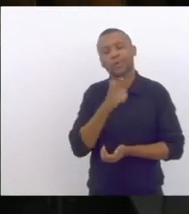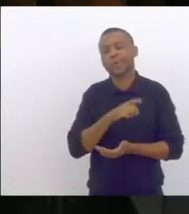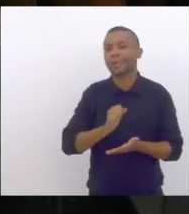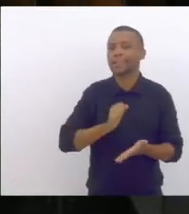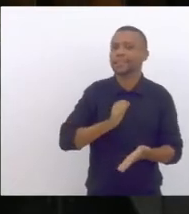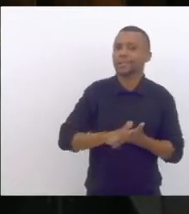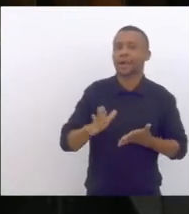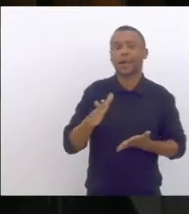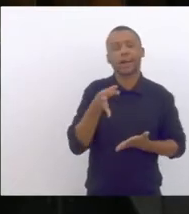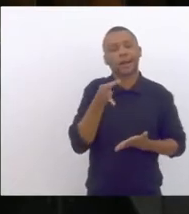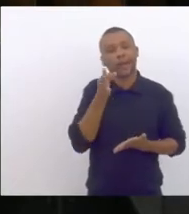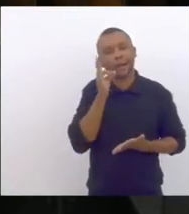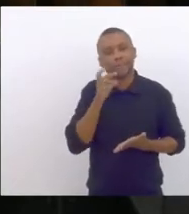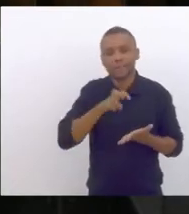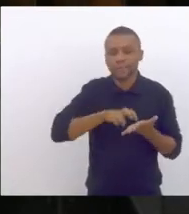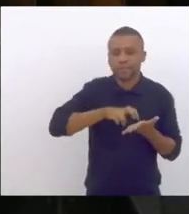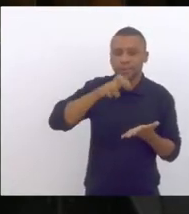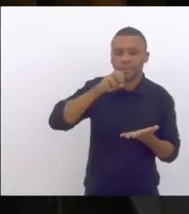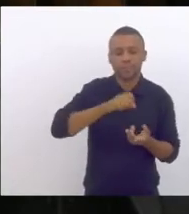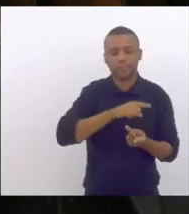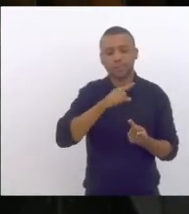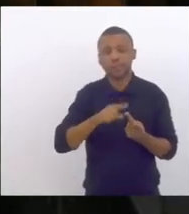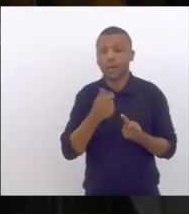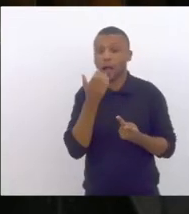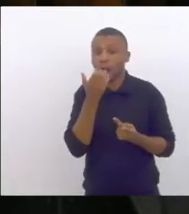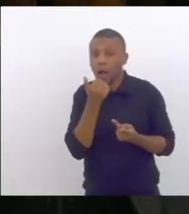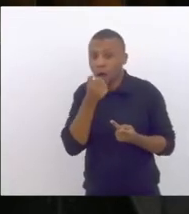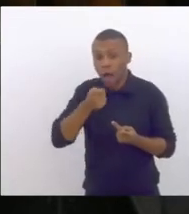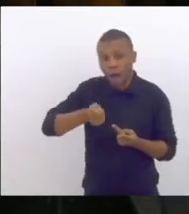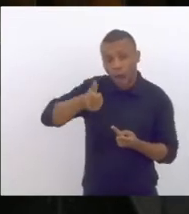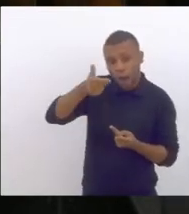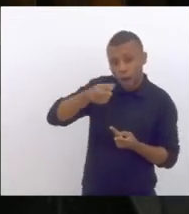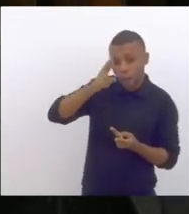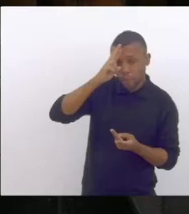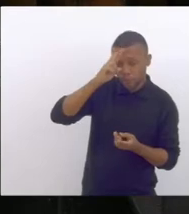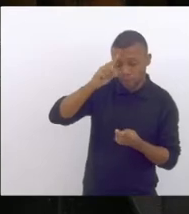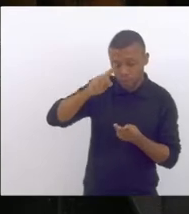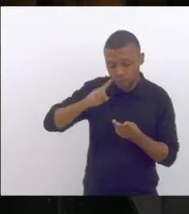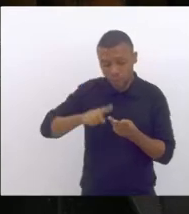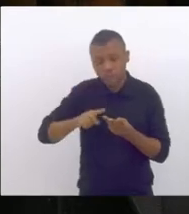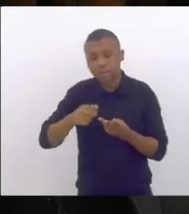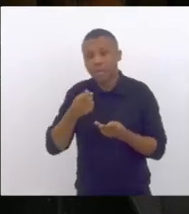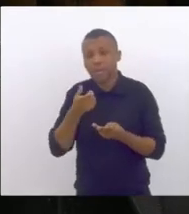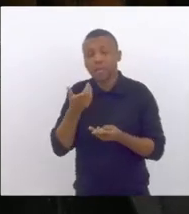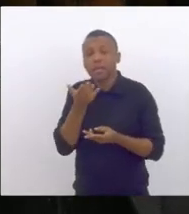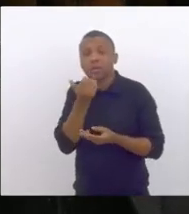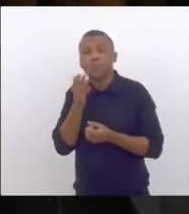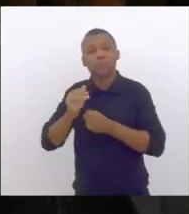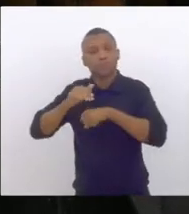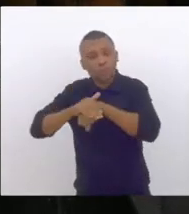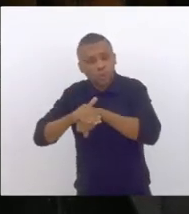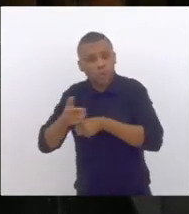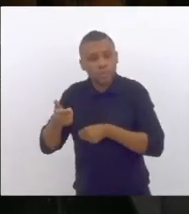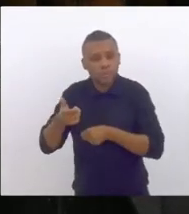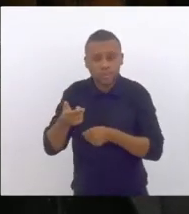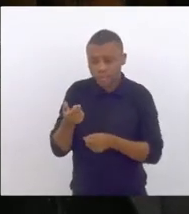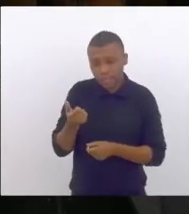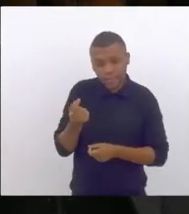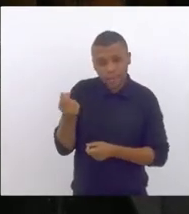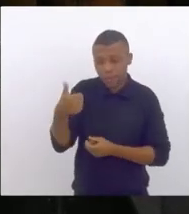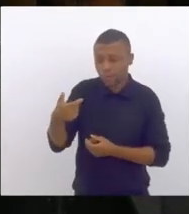manhã almoço e jantar esse valor que infelizmente não consegue fazer com que a alimentação